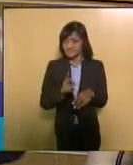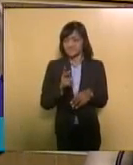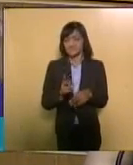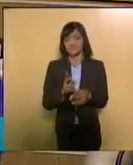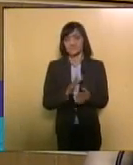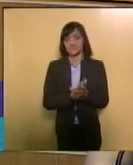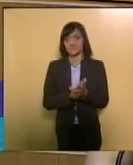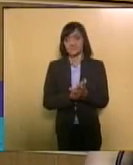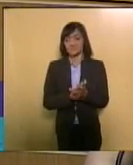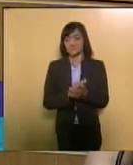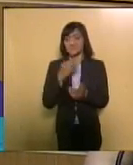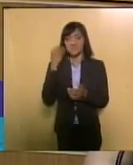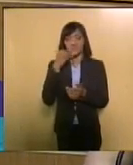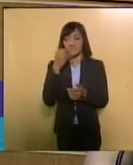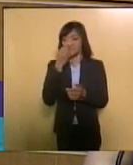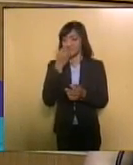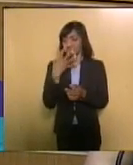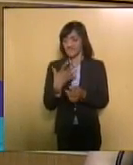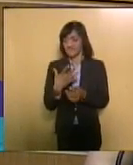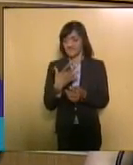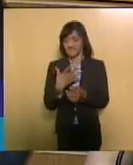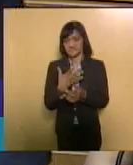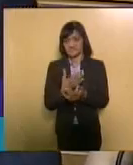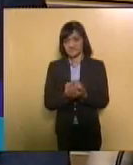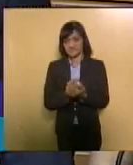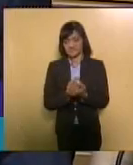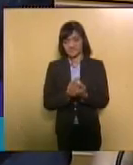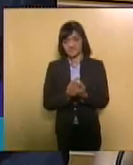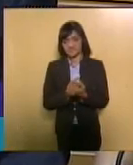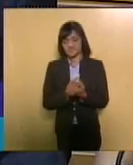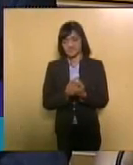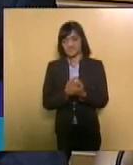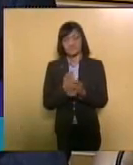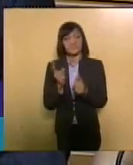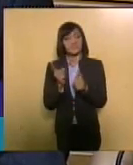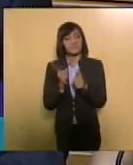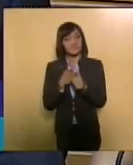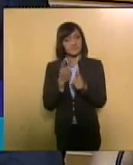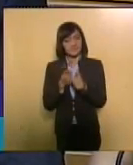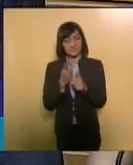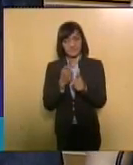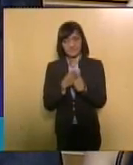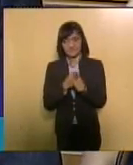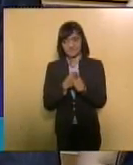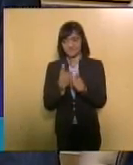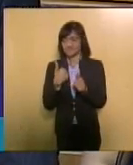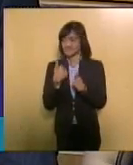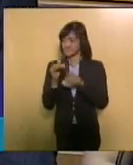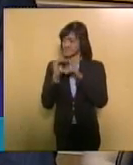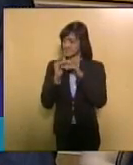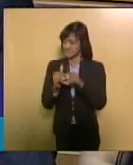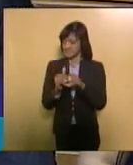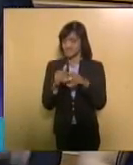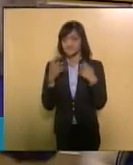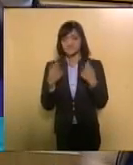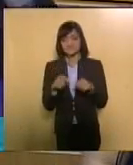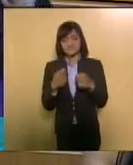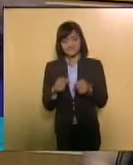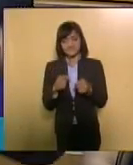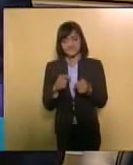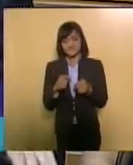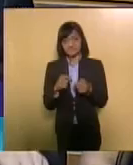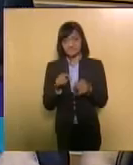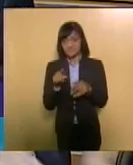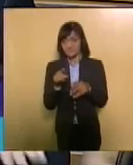todas essas boas experiências internacionais o primeiro de todos e eu diria que a condição necessária sem ele pode